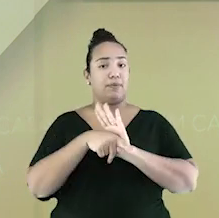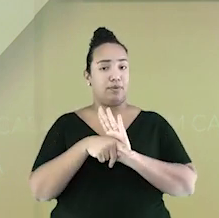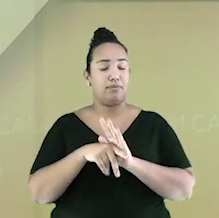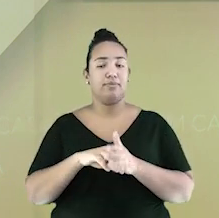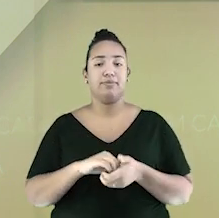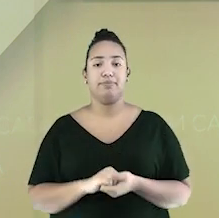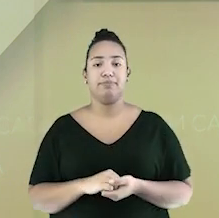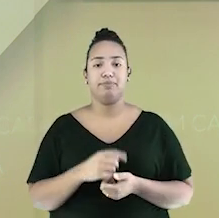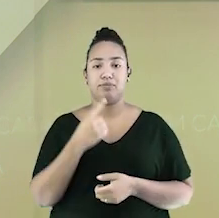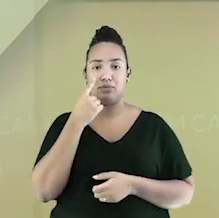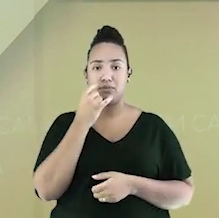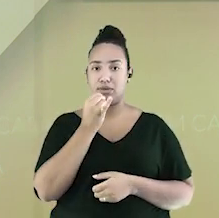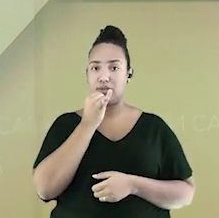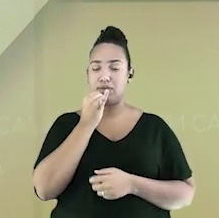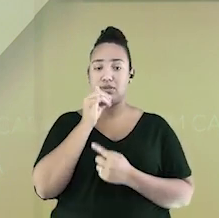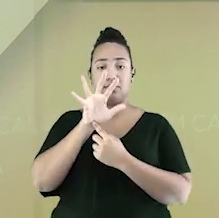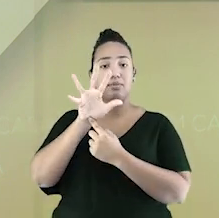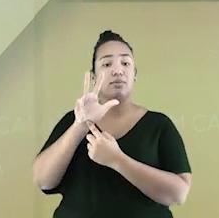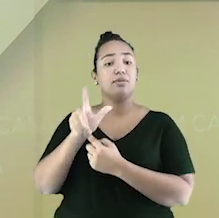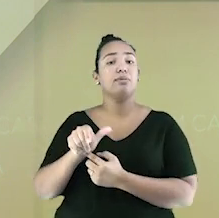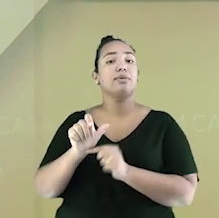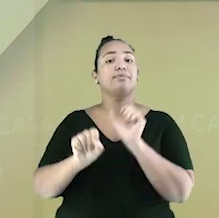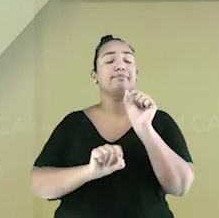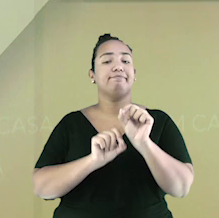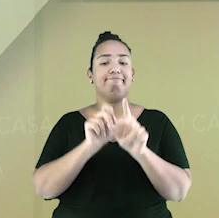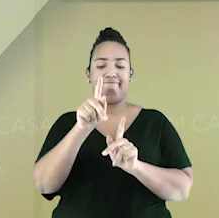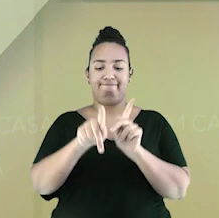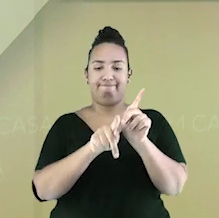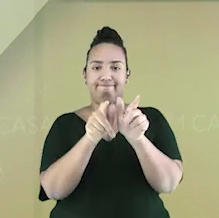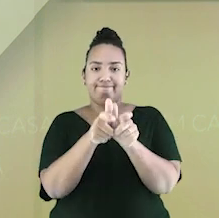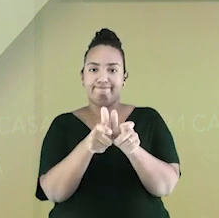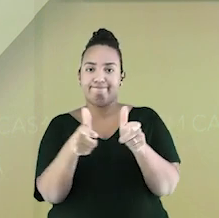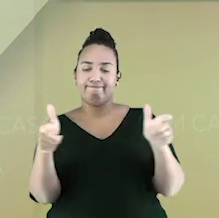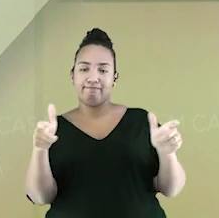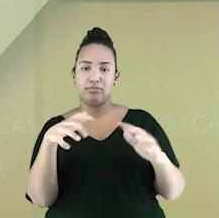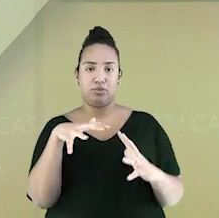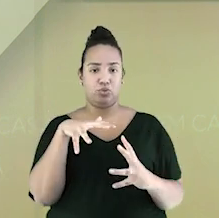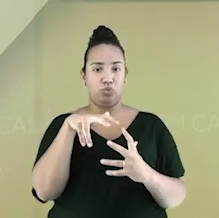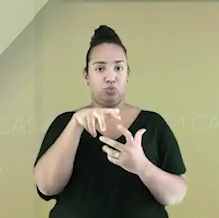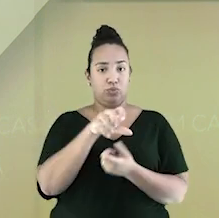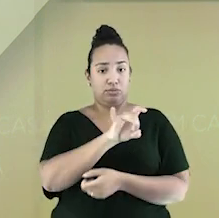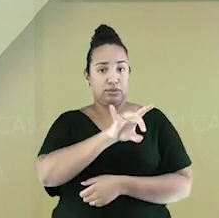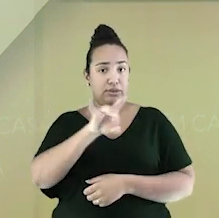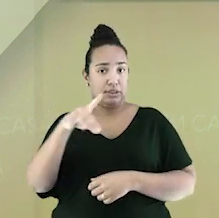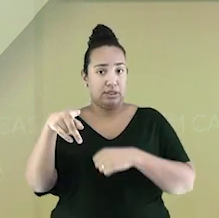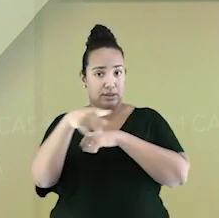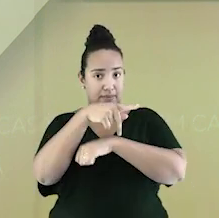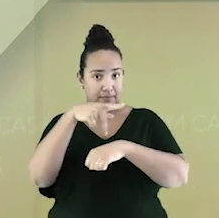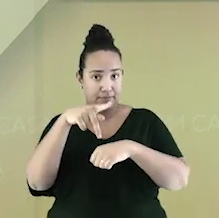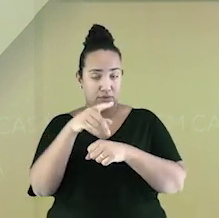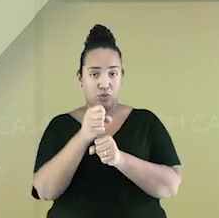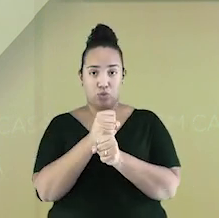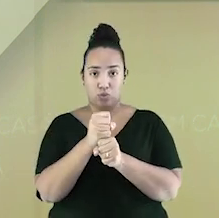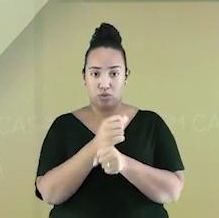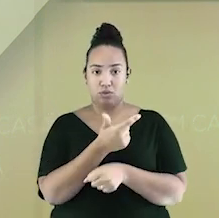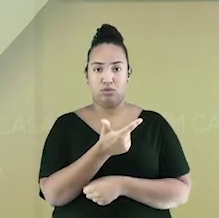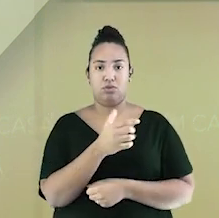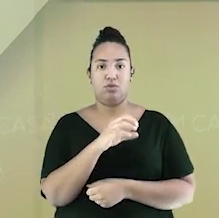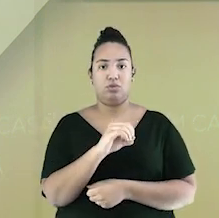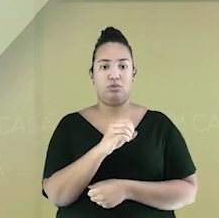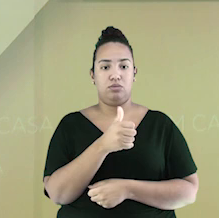característica. O exemplo desse mapa de anamorfose é o tamanho da população mundial de cada país no ano